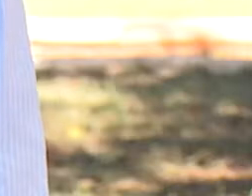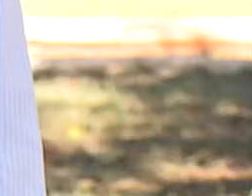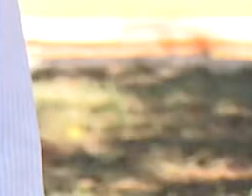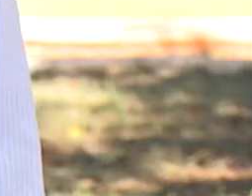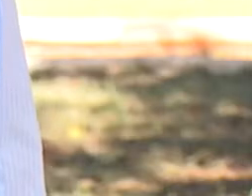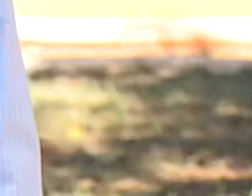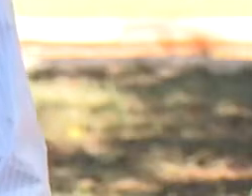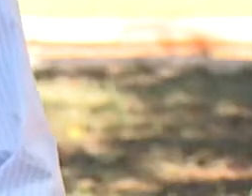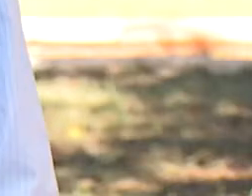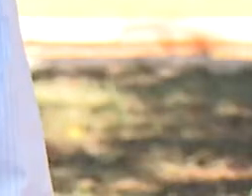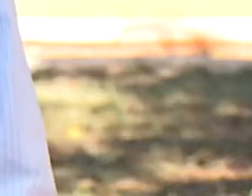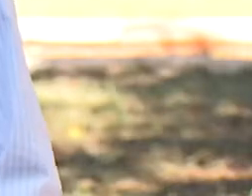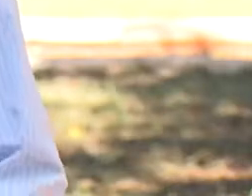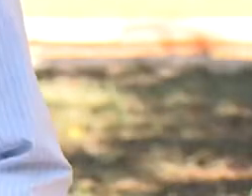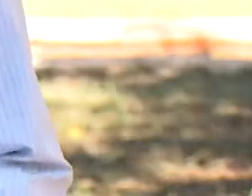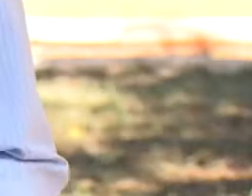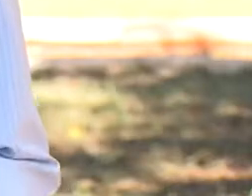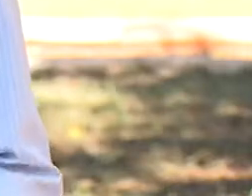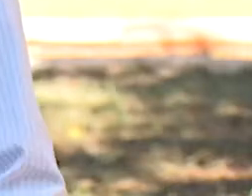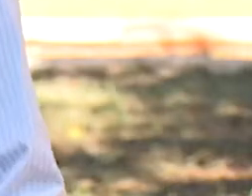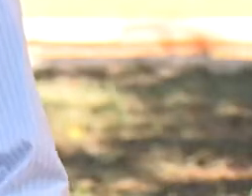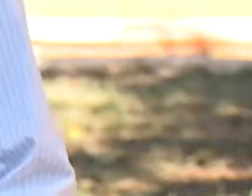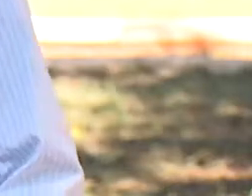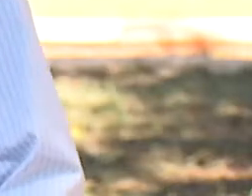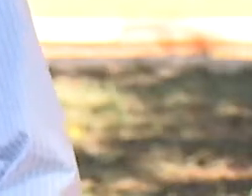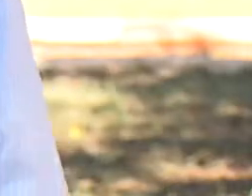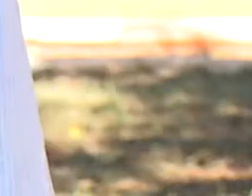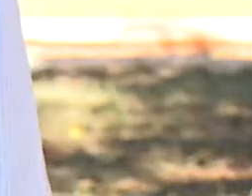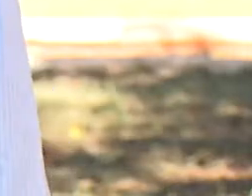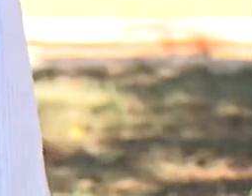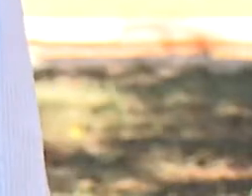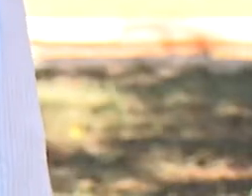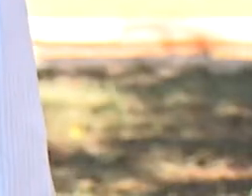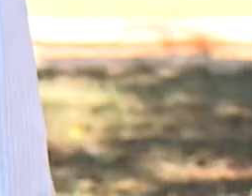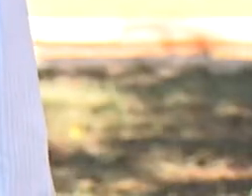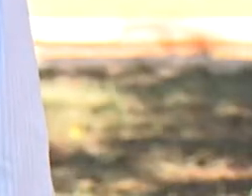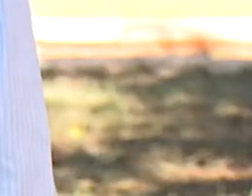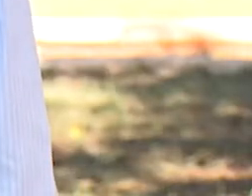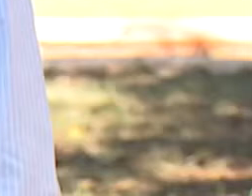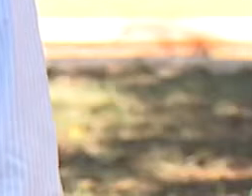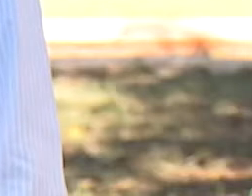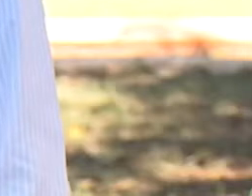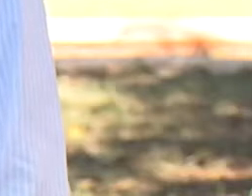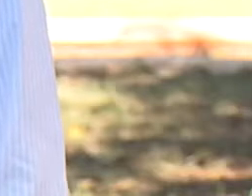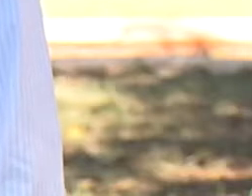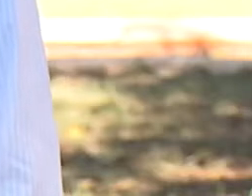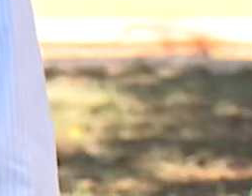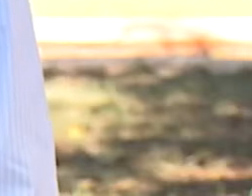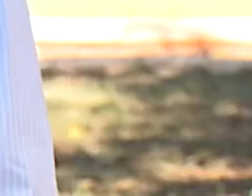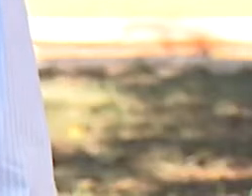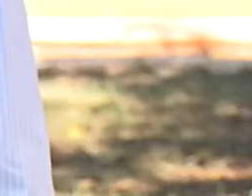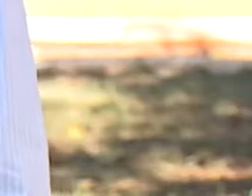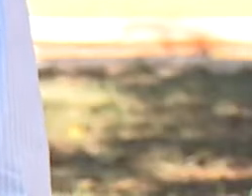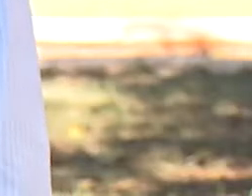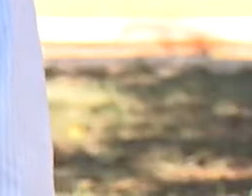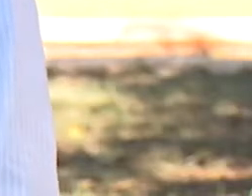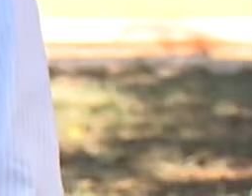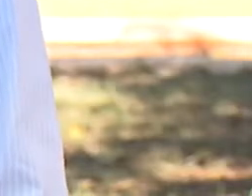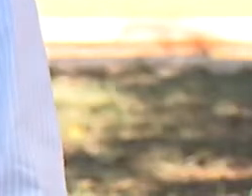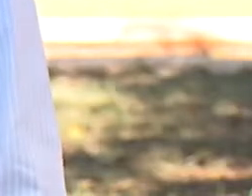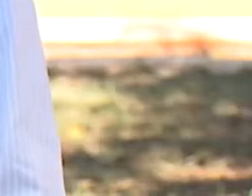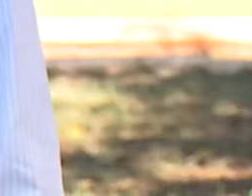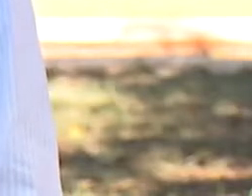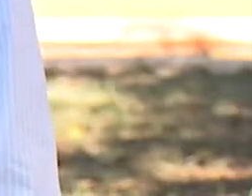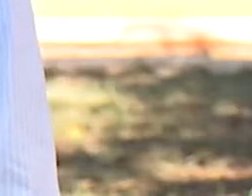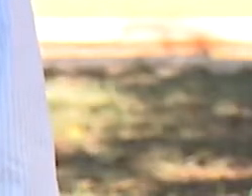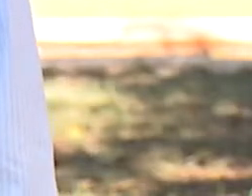posso ter um pensamento e sem grandes esforços, né, passar para a sua mente,